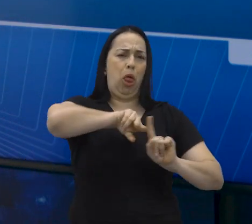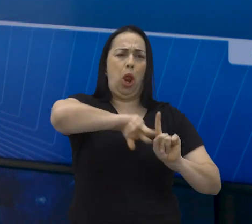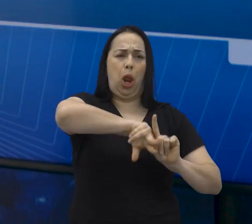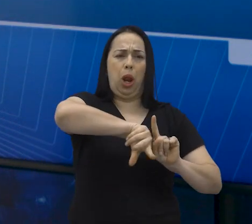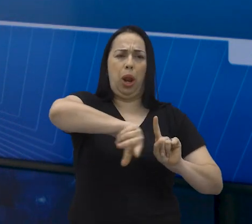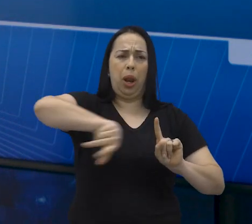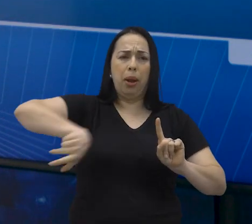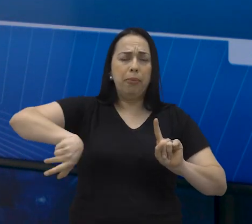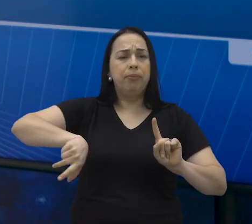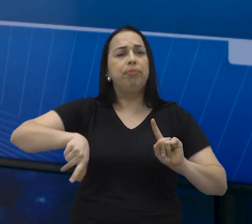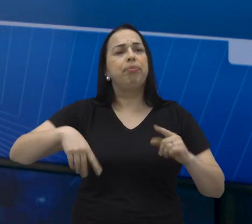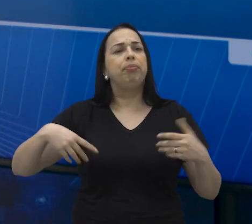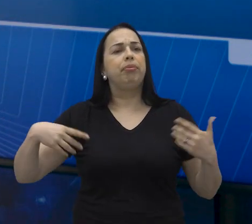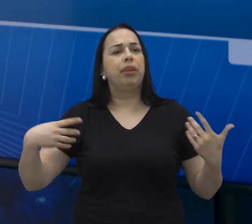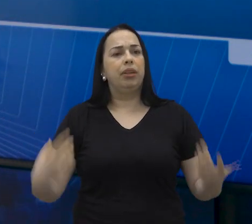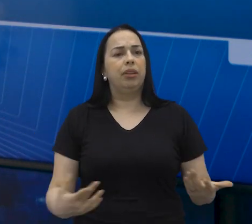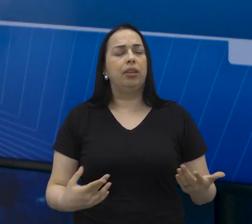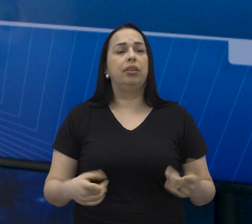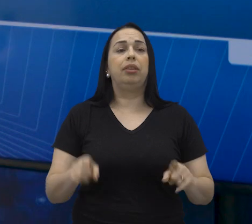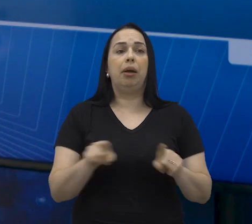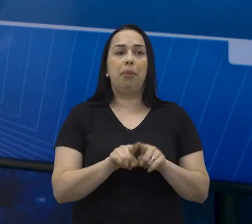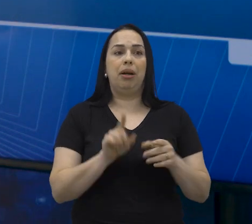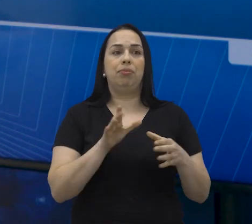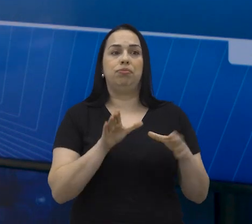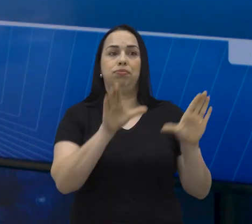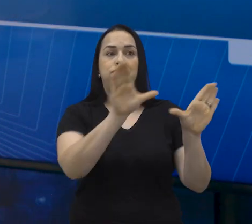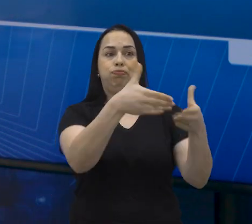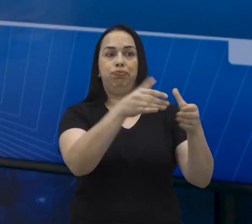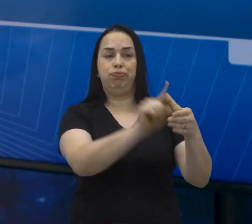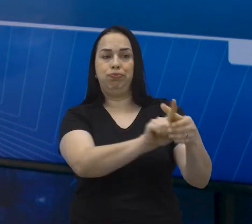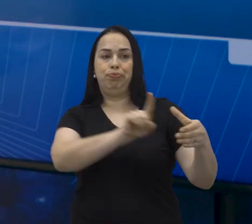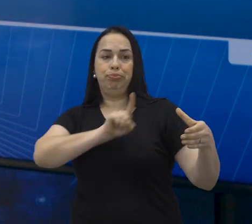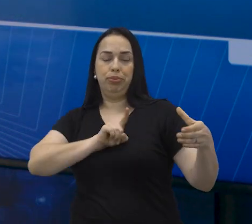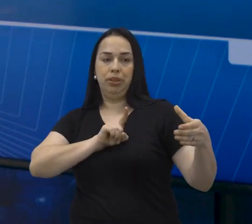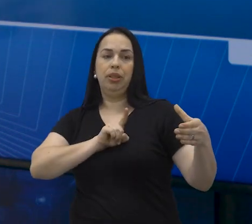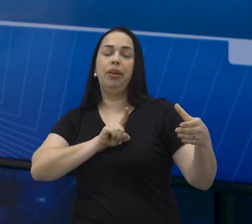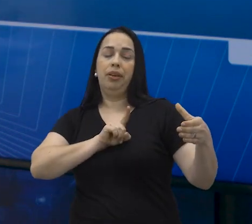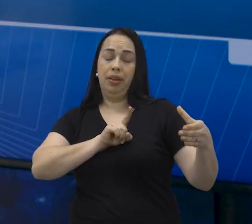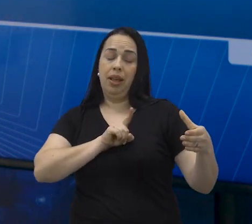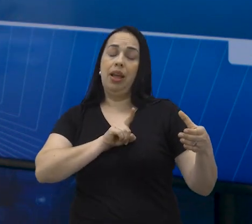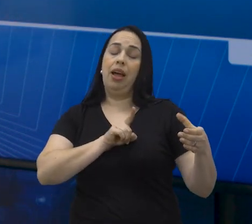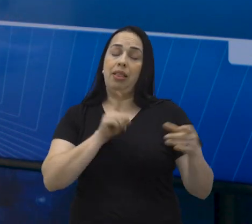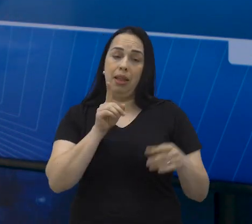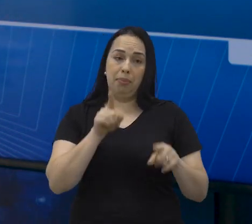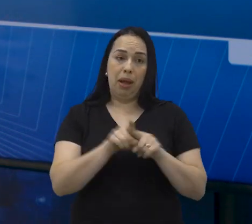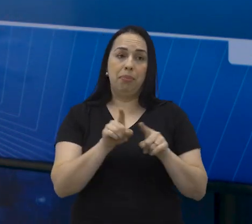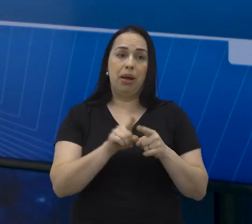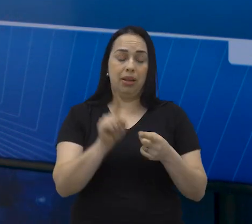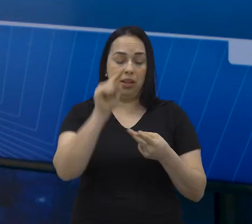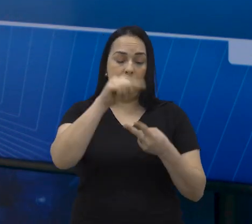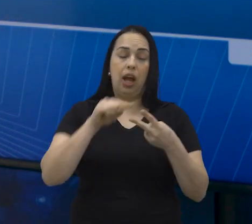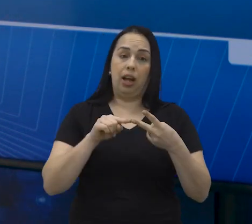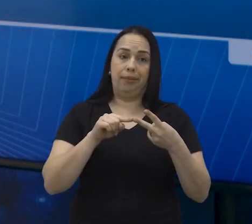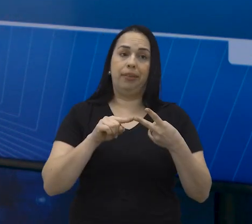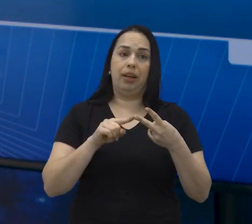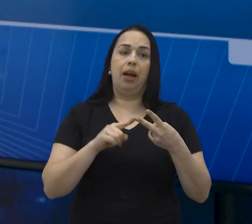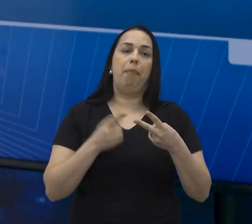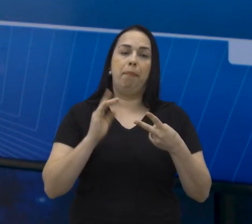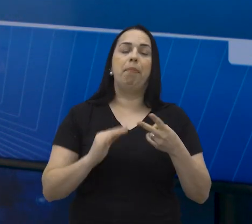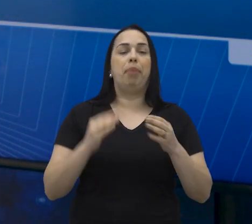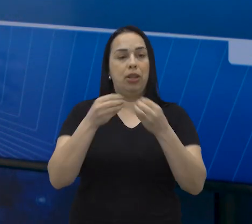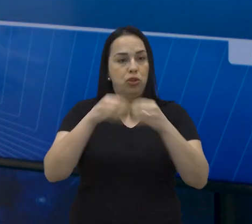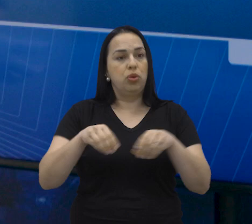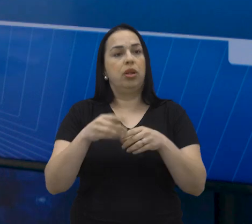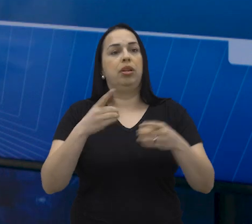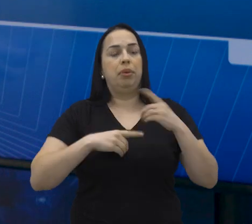tem muitas, né? O isolamento social, que acaba sendo uma comorbidade desses dois transtornos aí que a gente